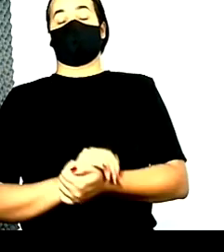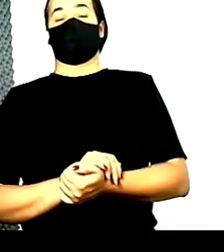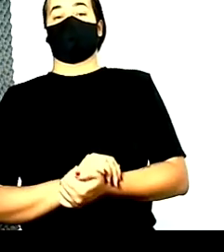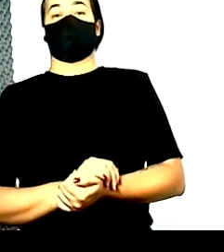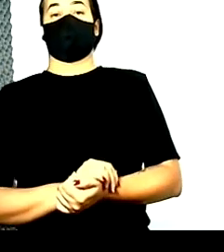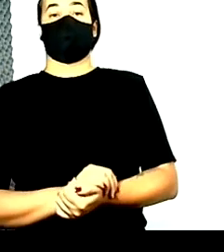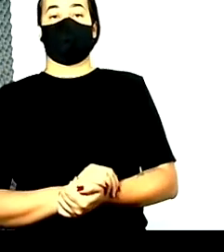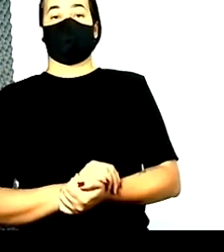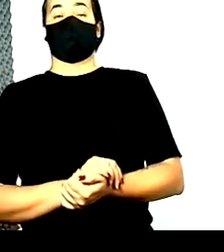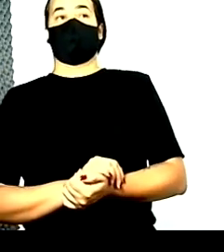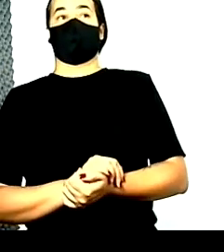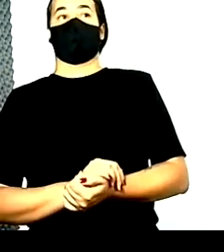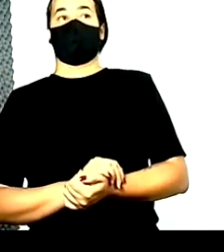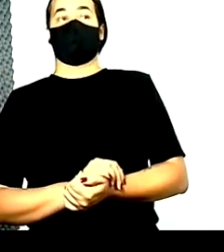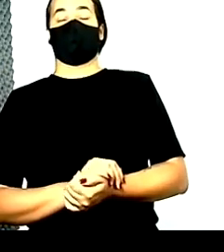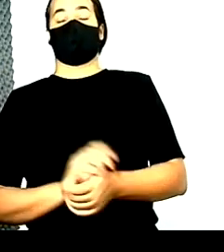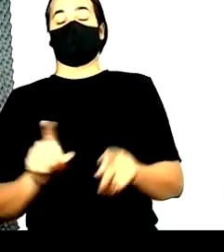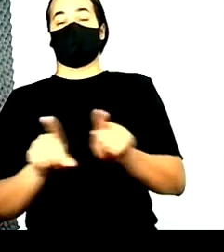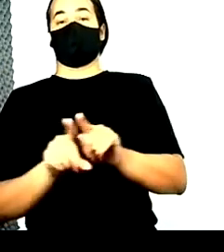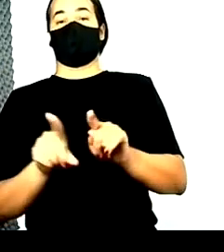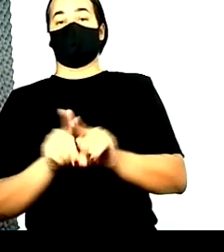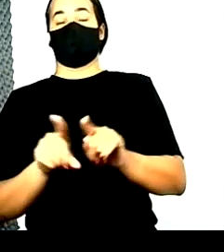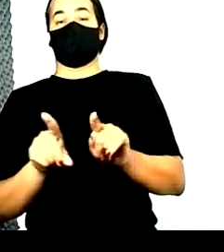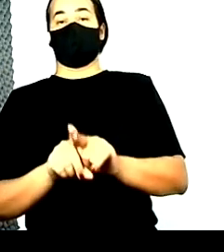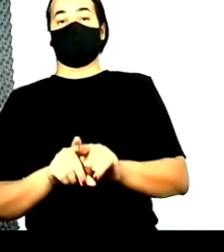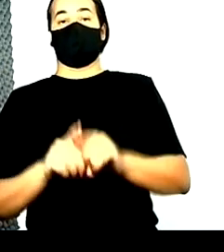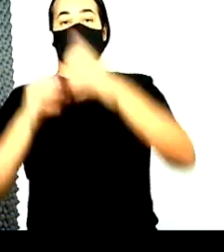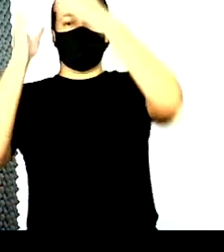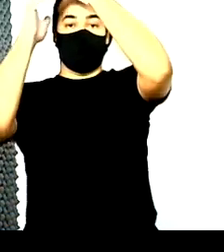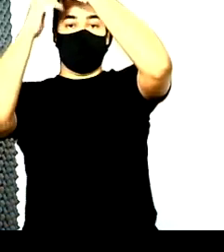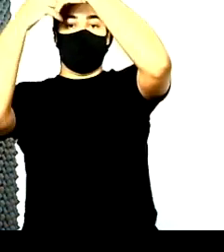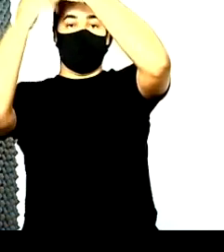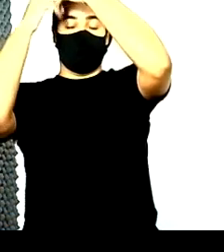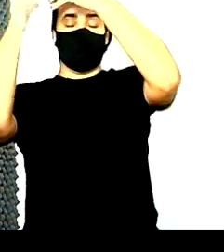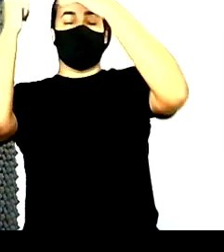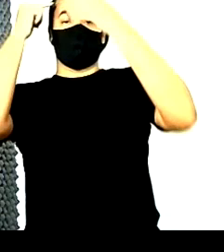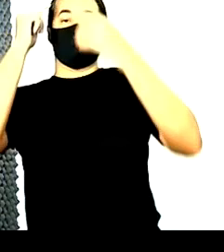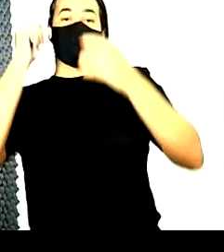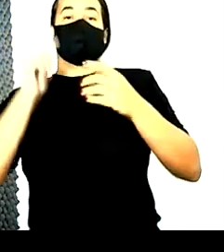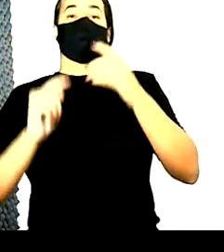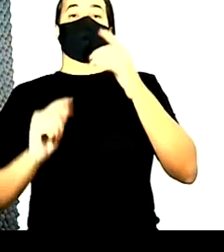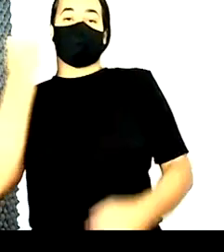corpo. Então, a hipófise é uma das glândulas mais importantes desse sistema endócrino.